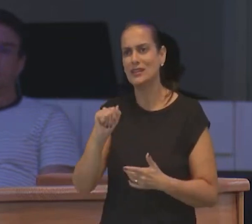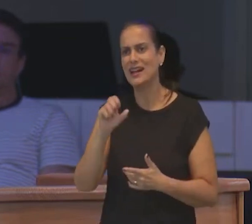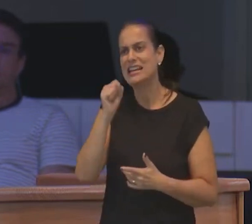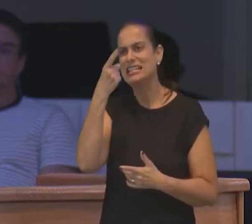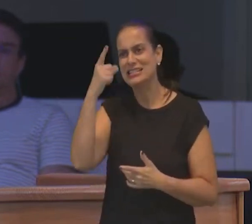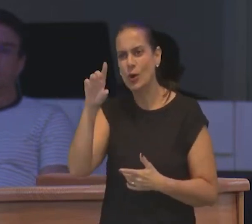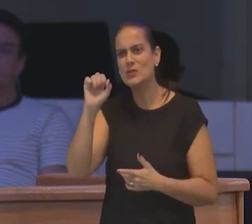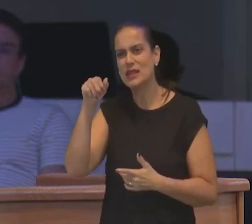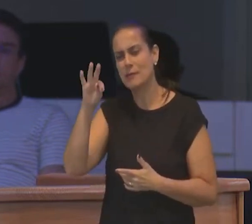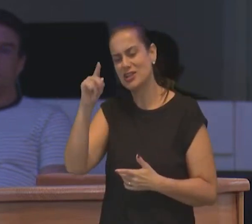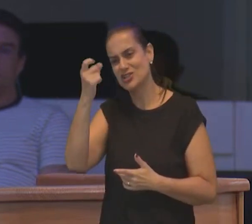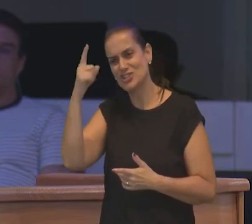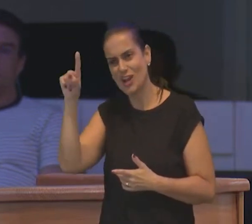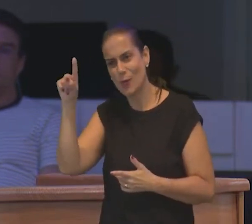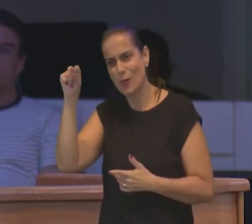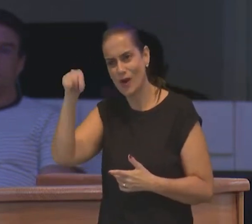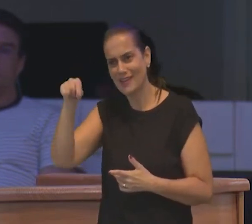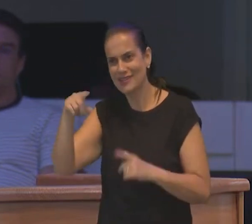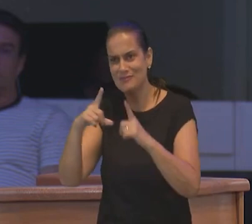do presídio.